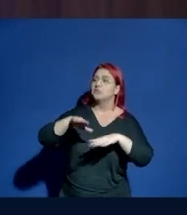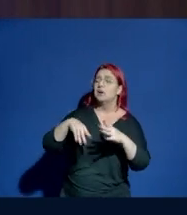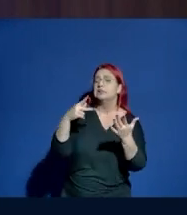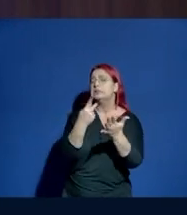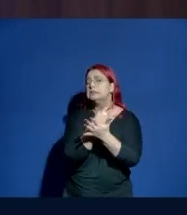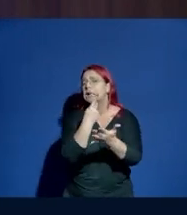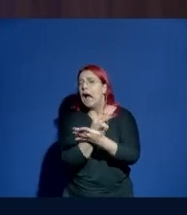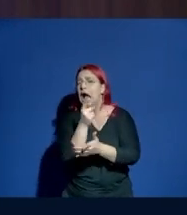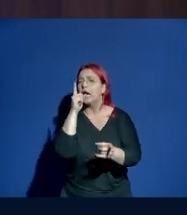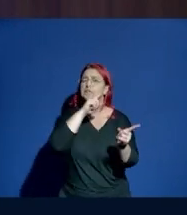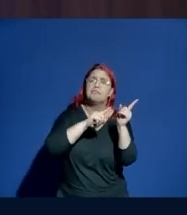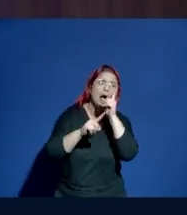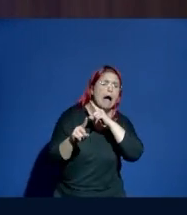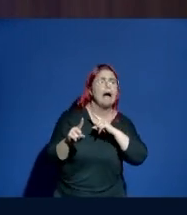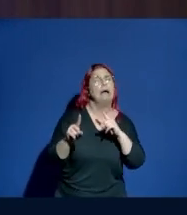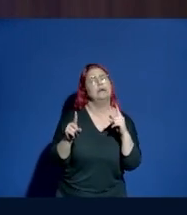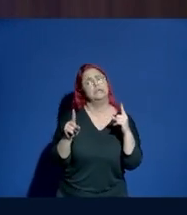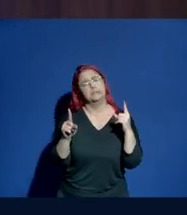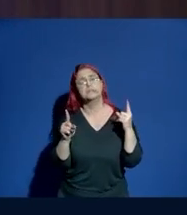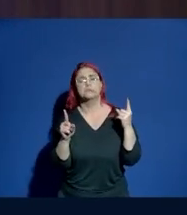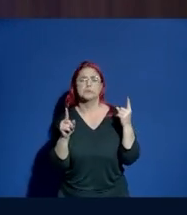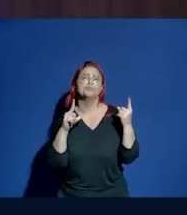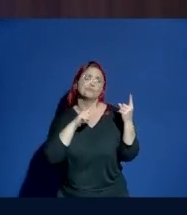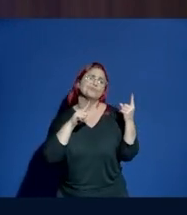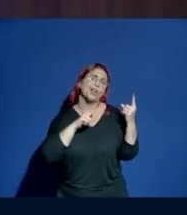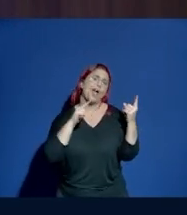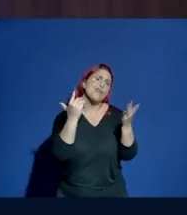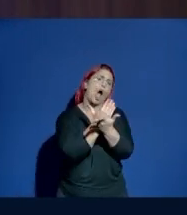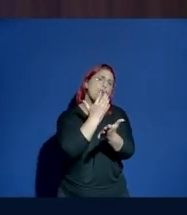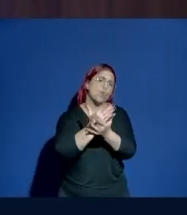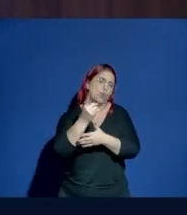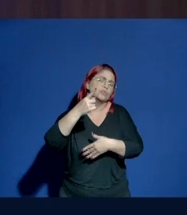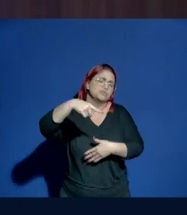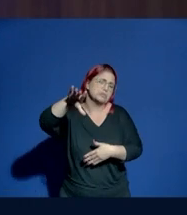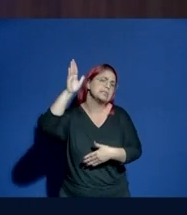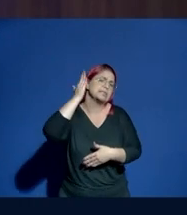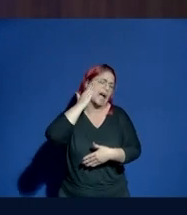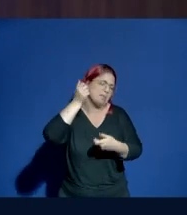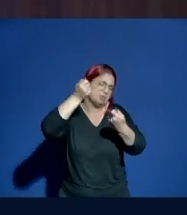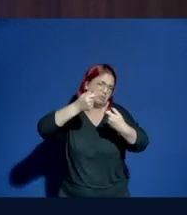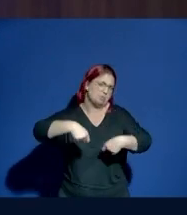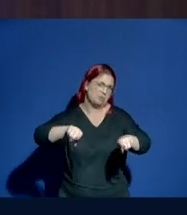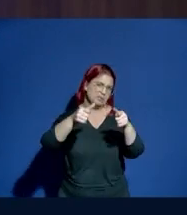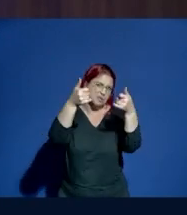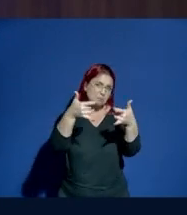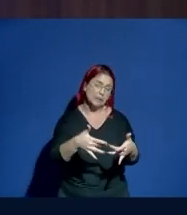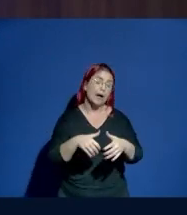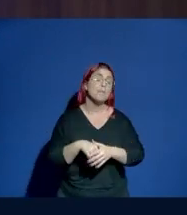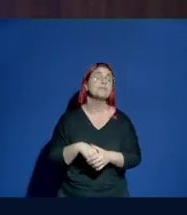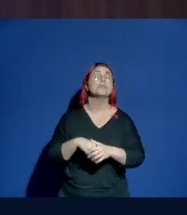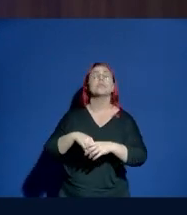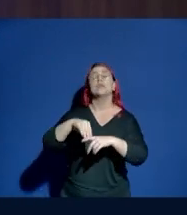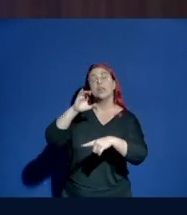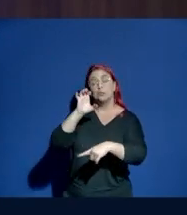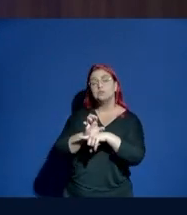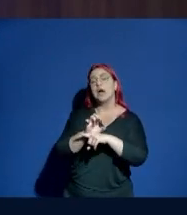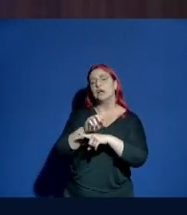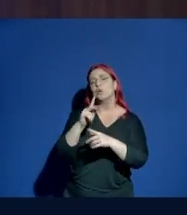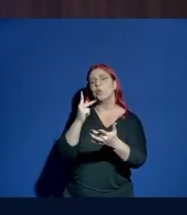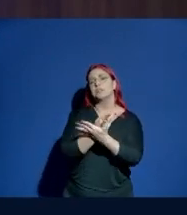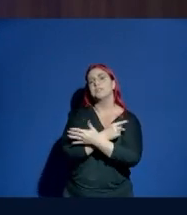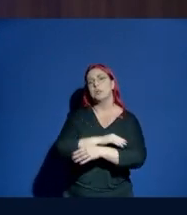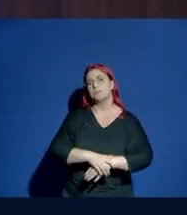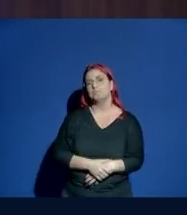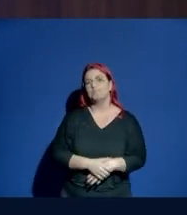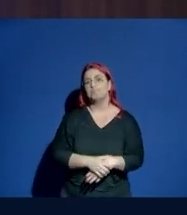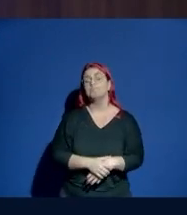equívocos foram cometidos aí alguns deles nós sabemos não cabe aqui citar e essa do nosso Estado estava colapsada o